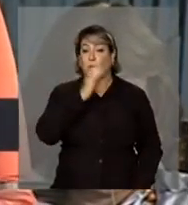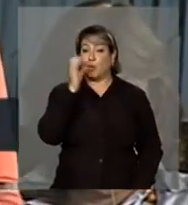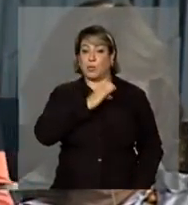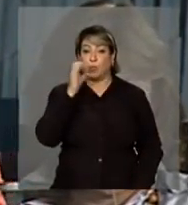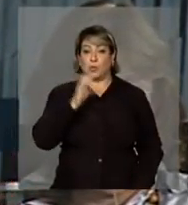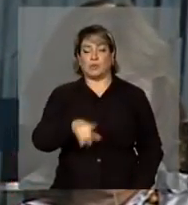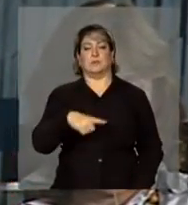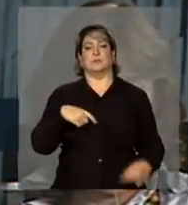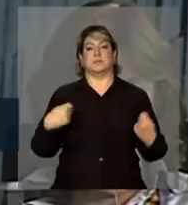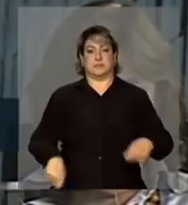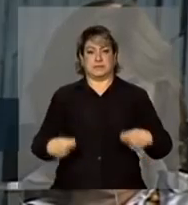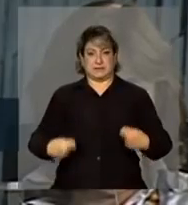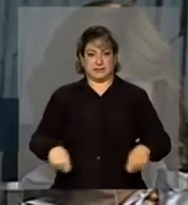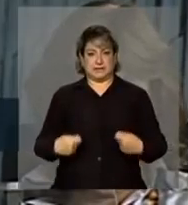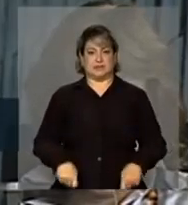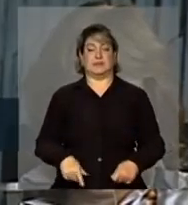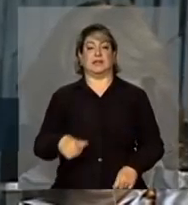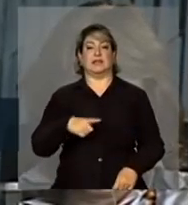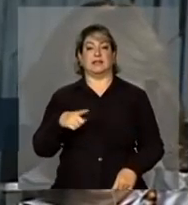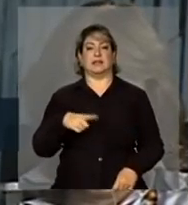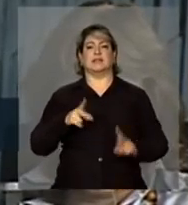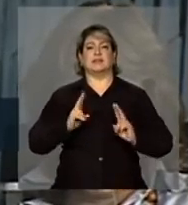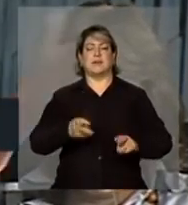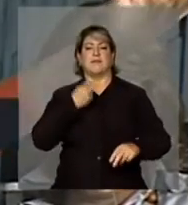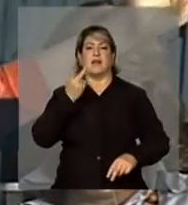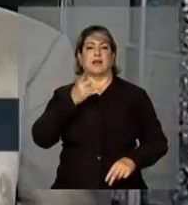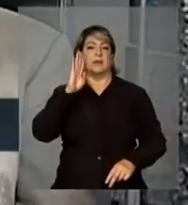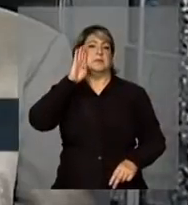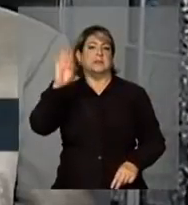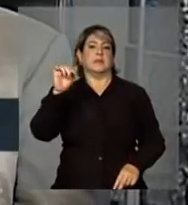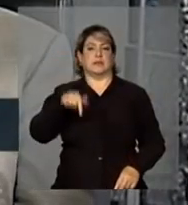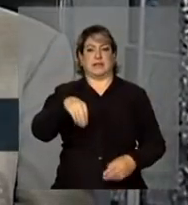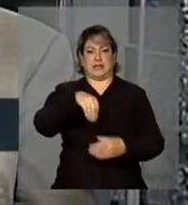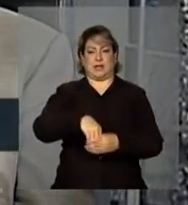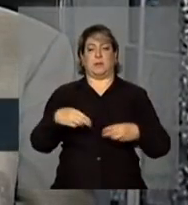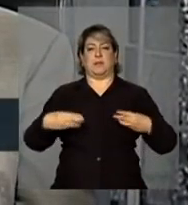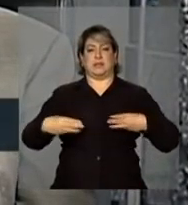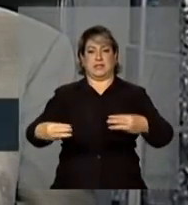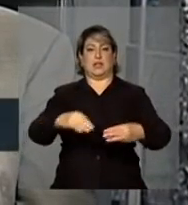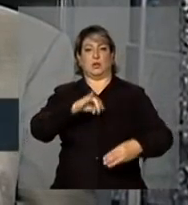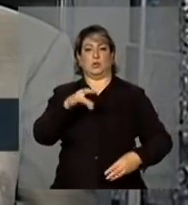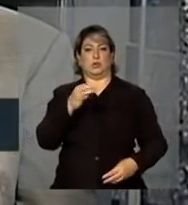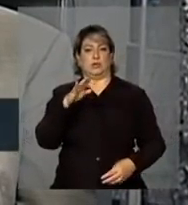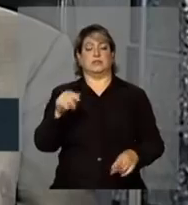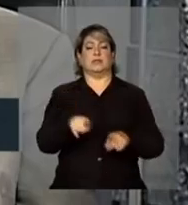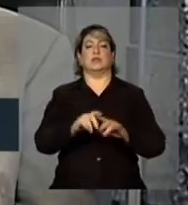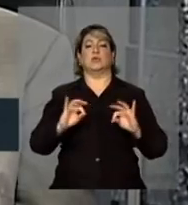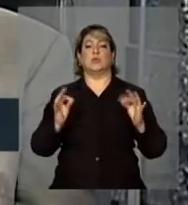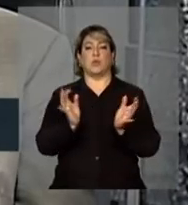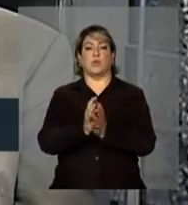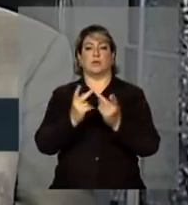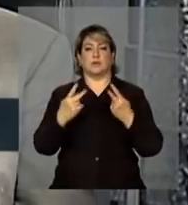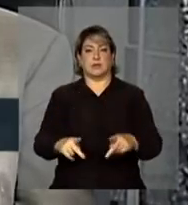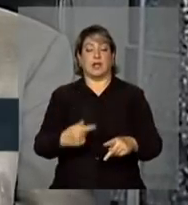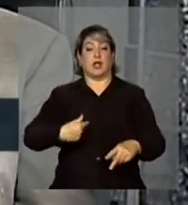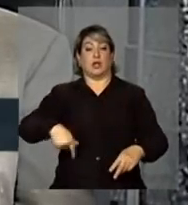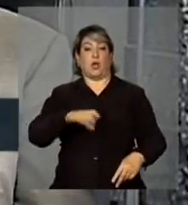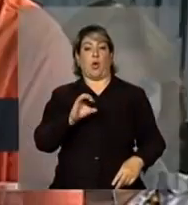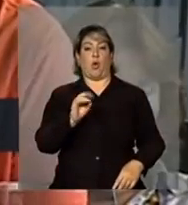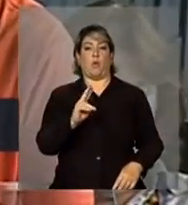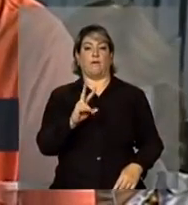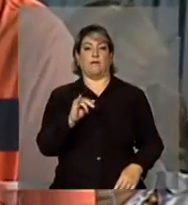um tema necessário, que tem sido destacado como prioridade no Ministério da Justiça, em toda a sua estrutura, pela nossa